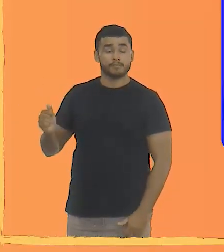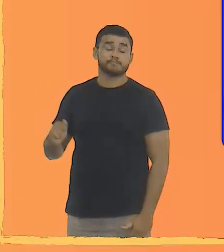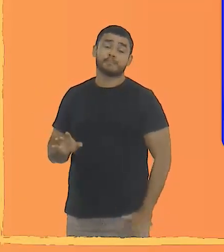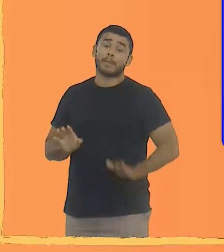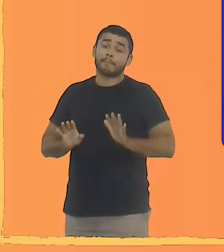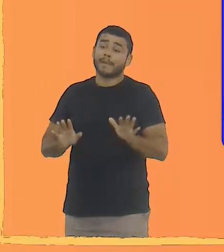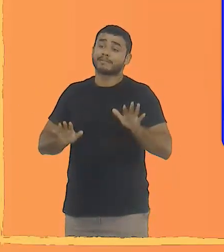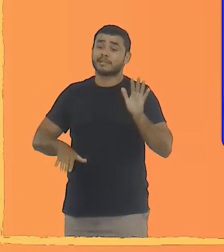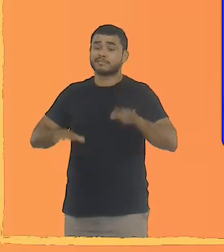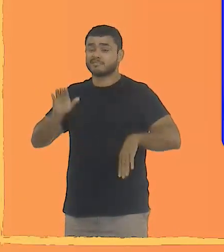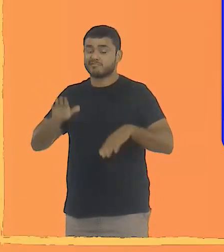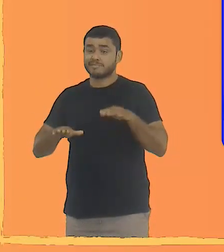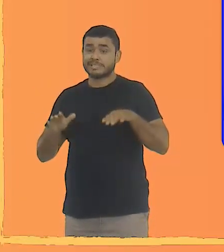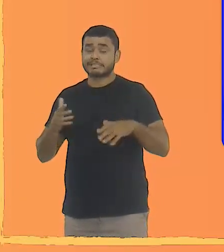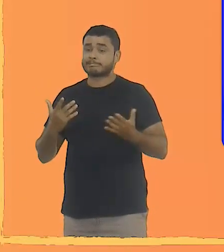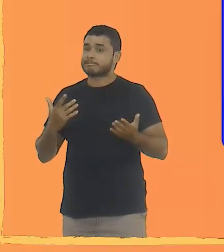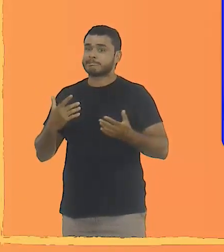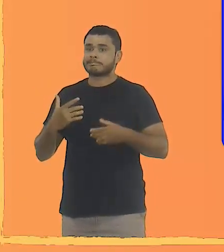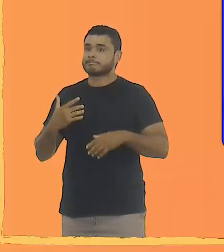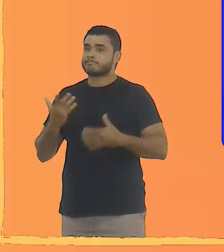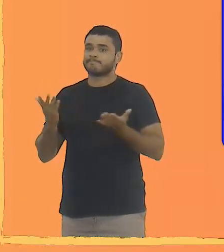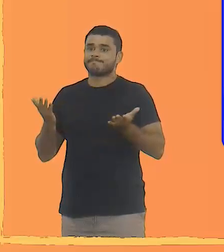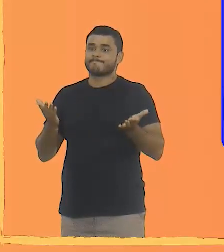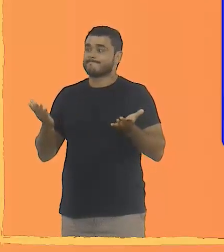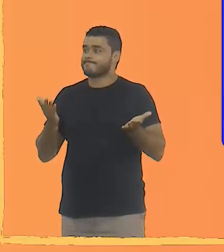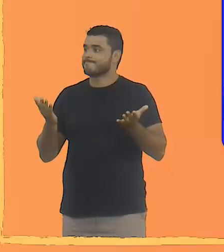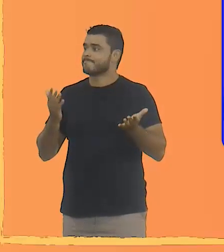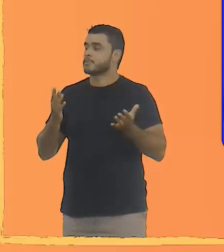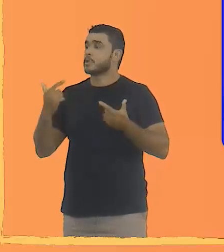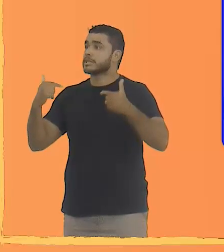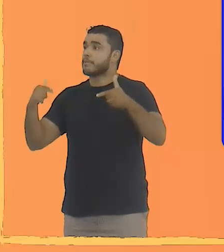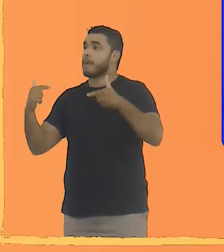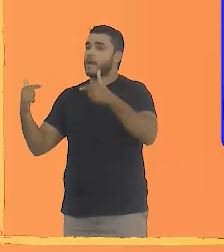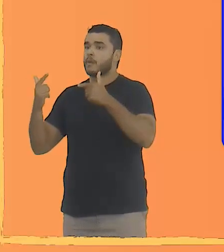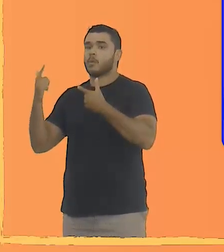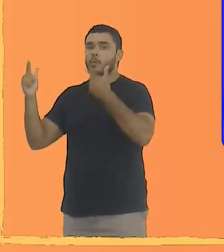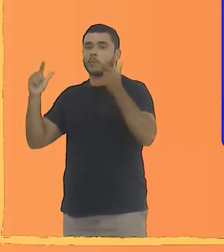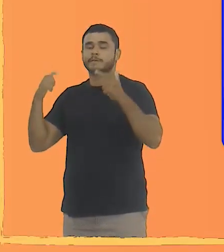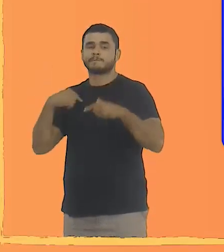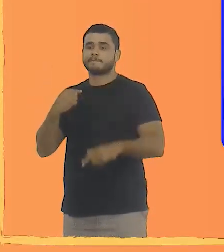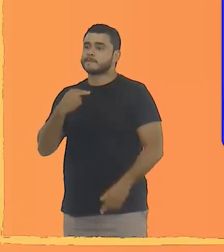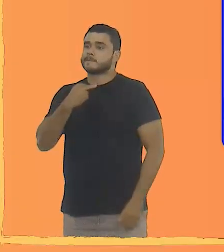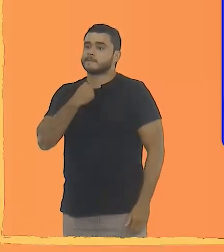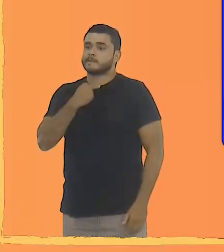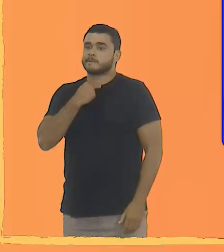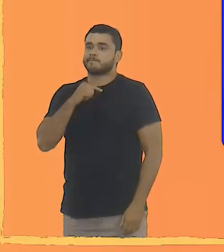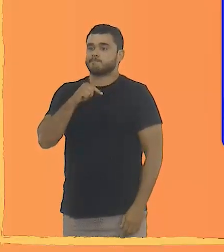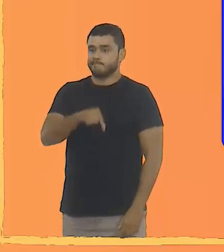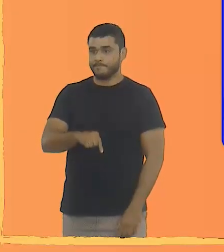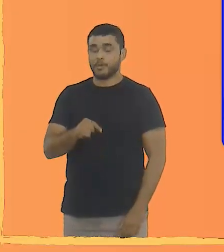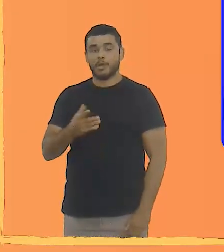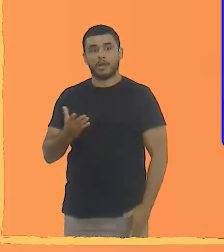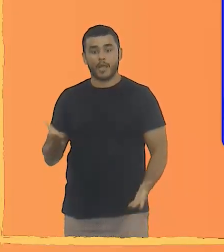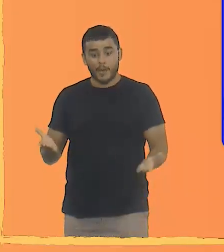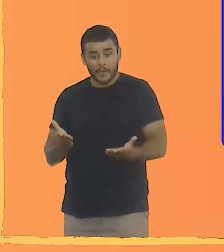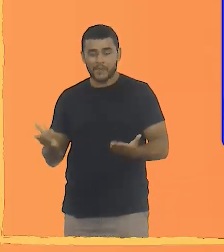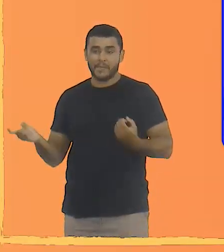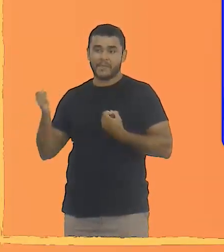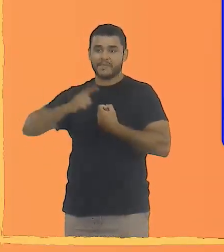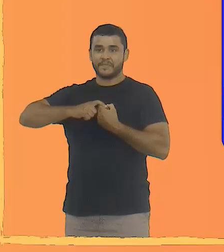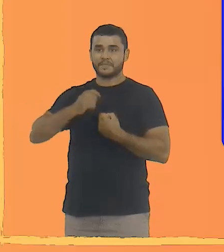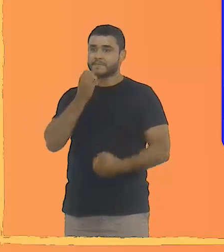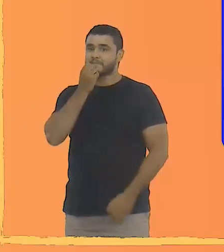me afastando um pouco, mas estou voltando e podem ter certeza, gente. É uma satisfação imensa fazer parte desse